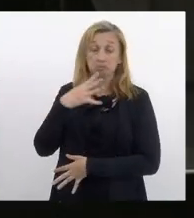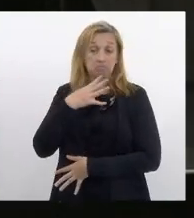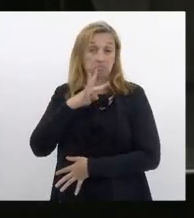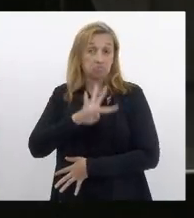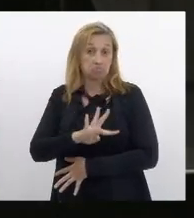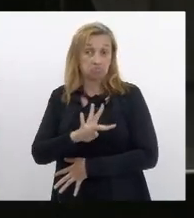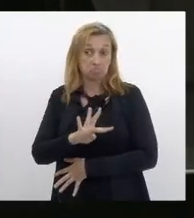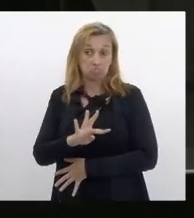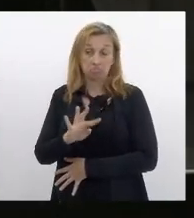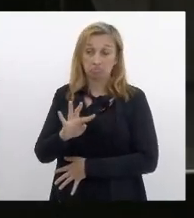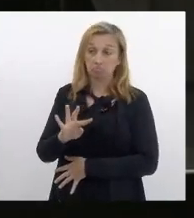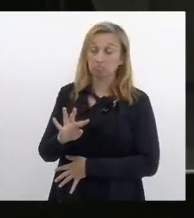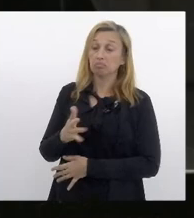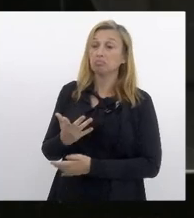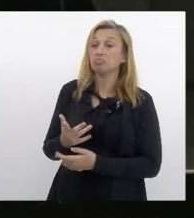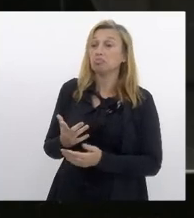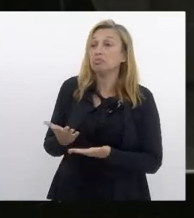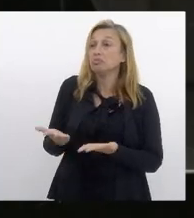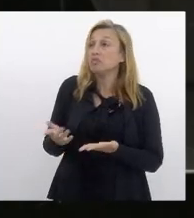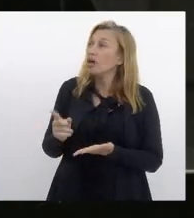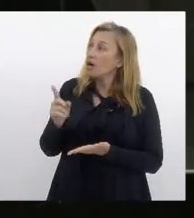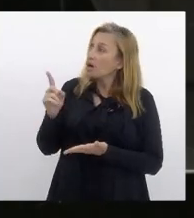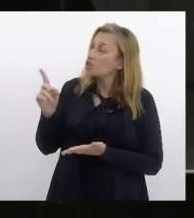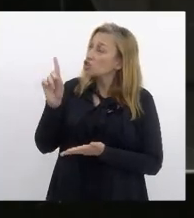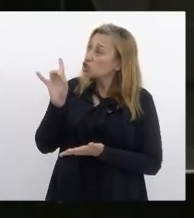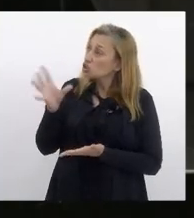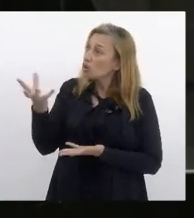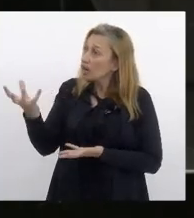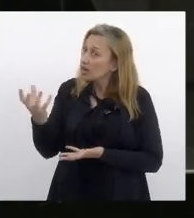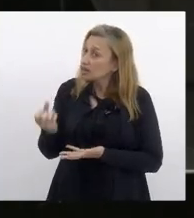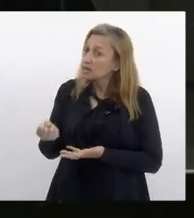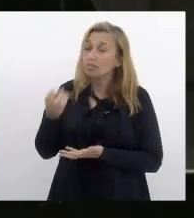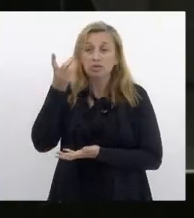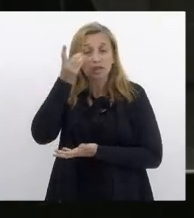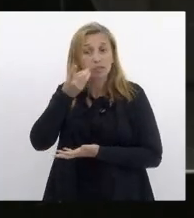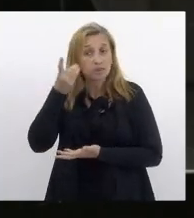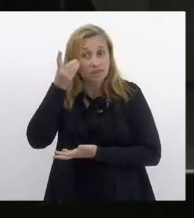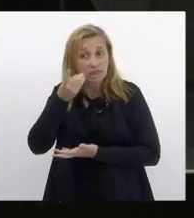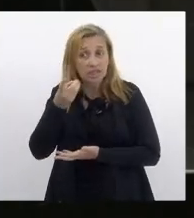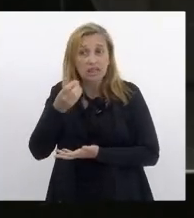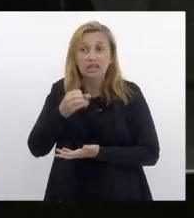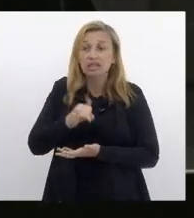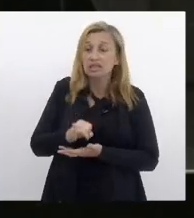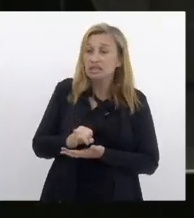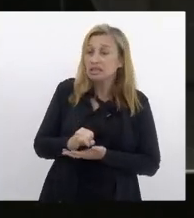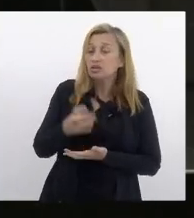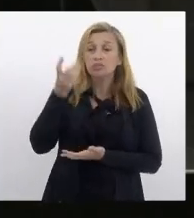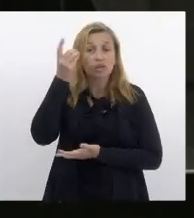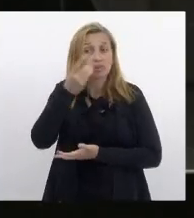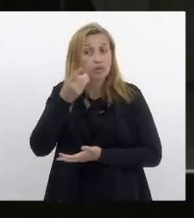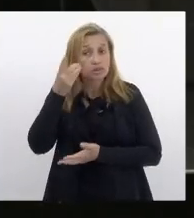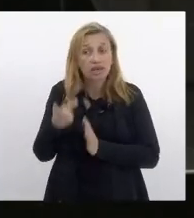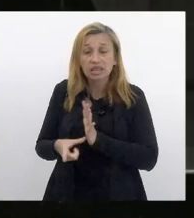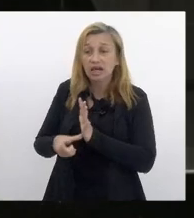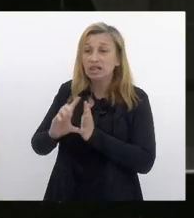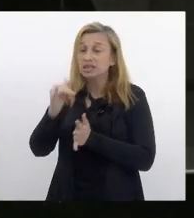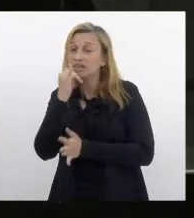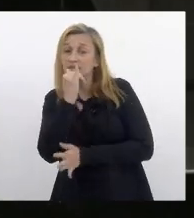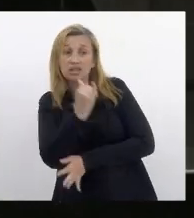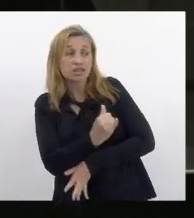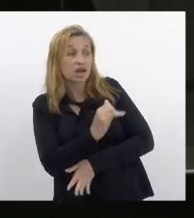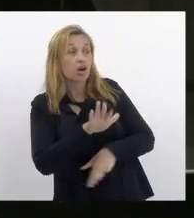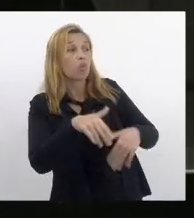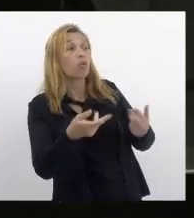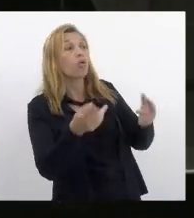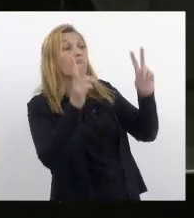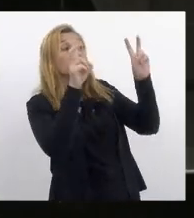o alcance disso, eles só recebem o deputado se o deputado antes avisar qual é a